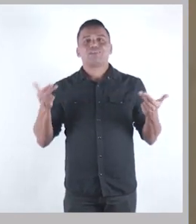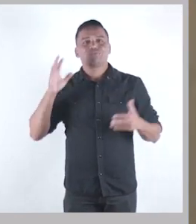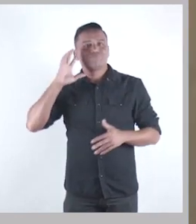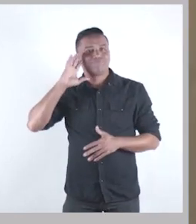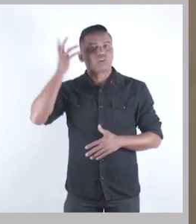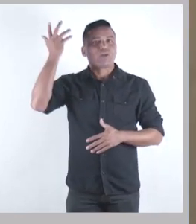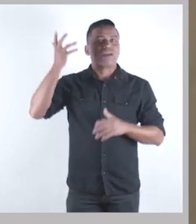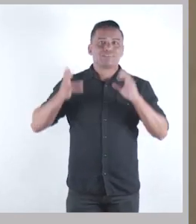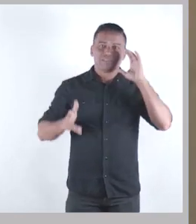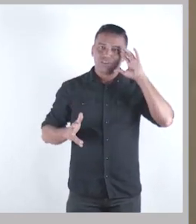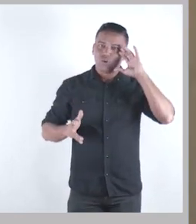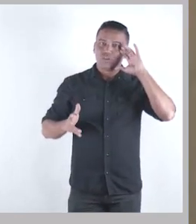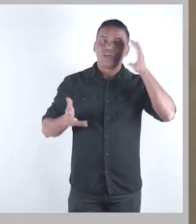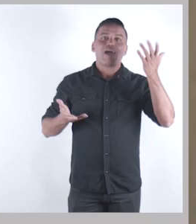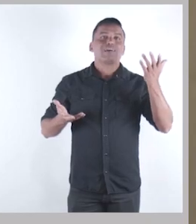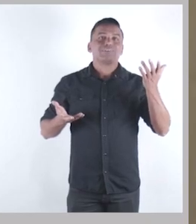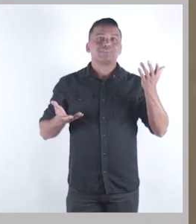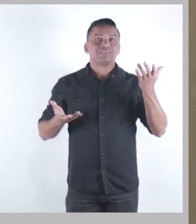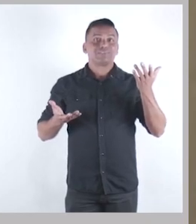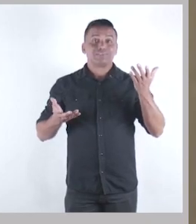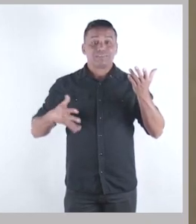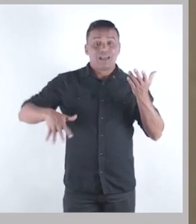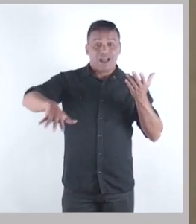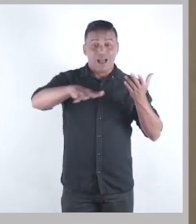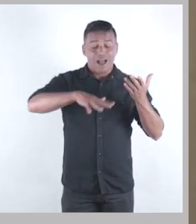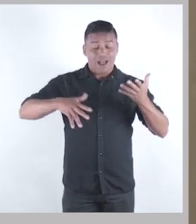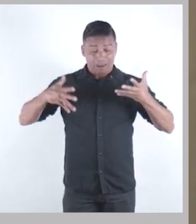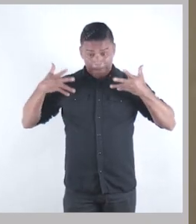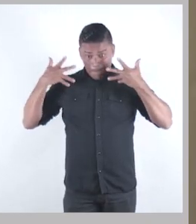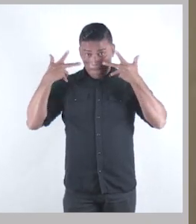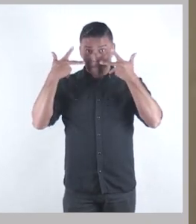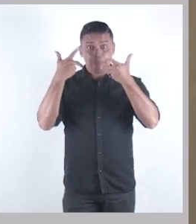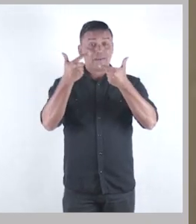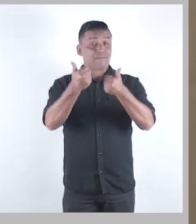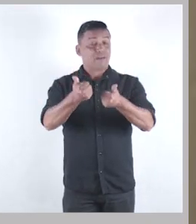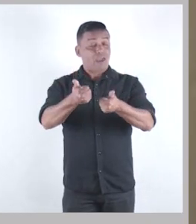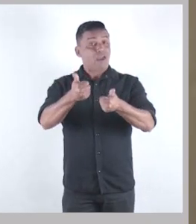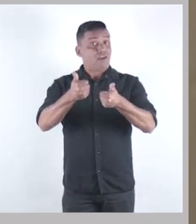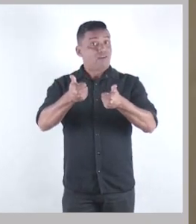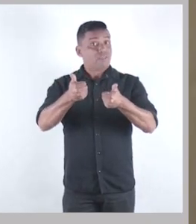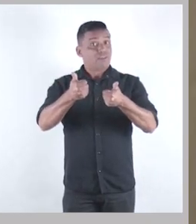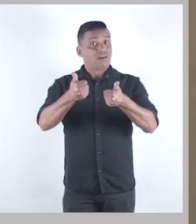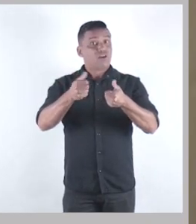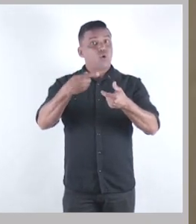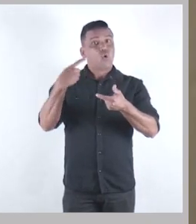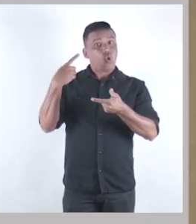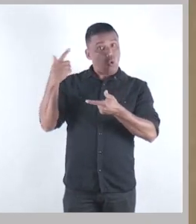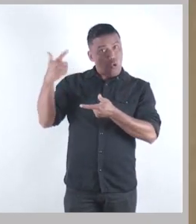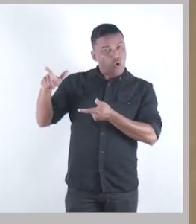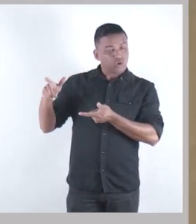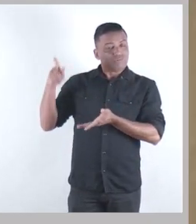que nos empurram, às vezes para o fantástico e outras vezes para o realismo brilhoso.